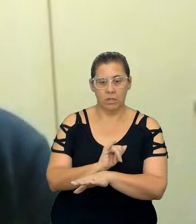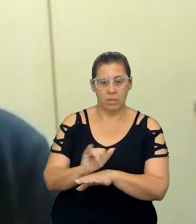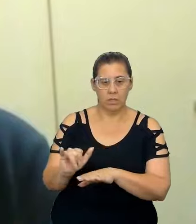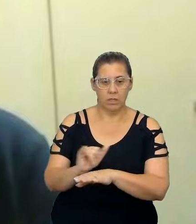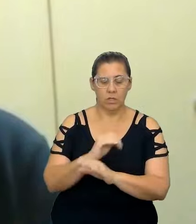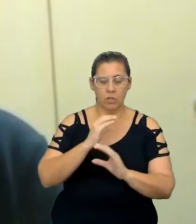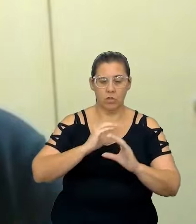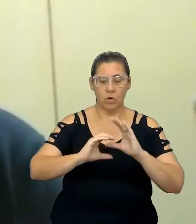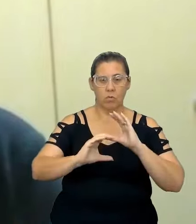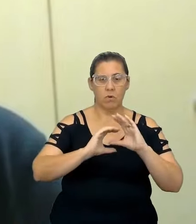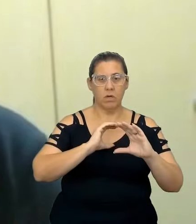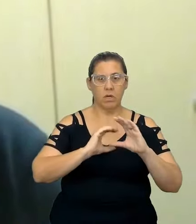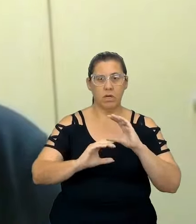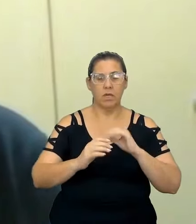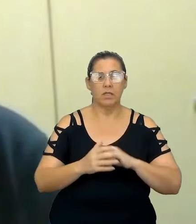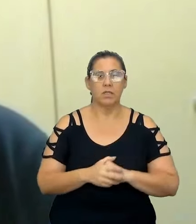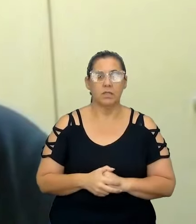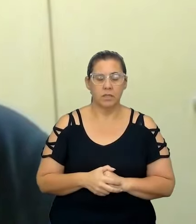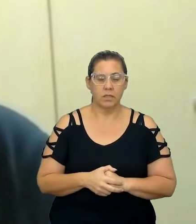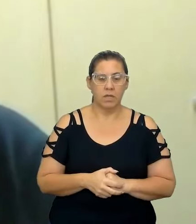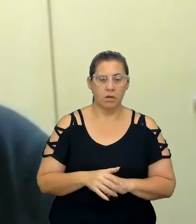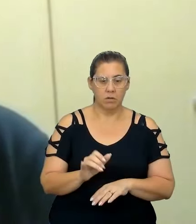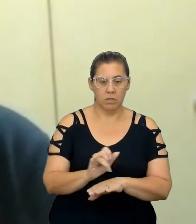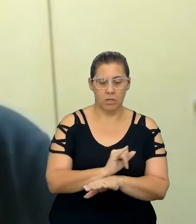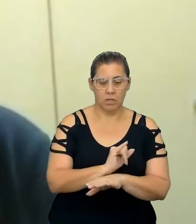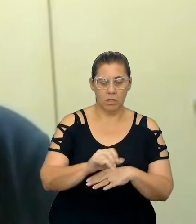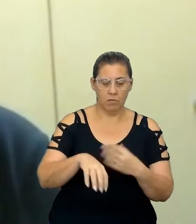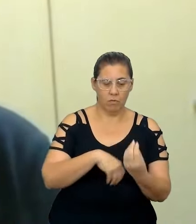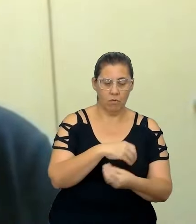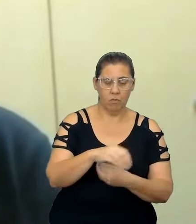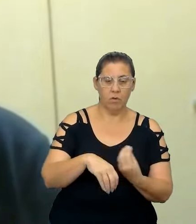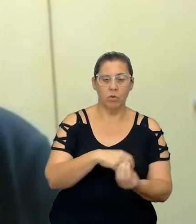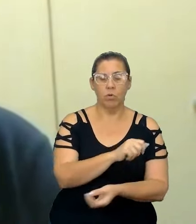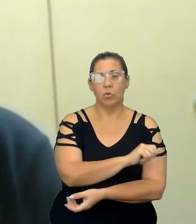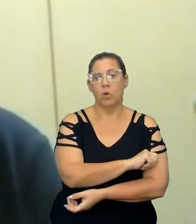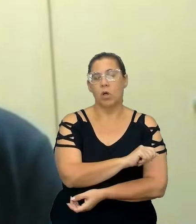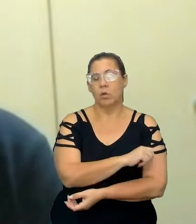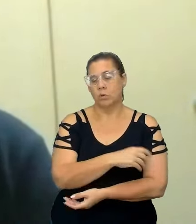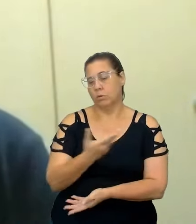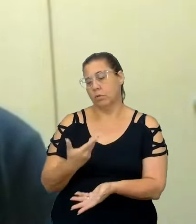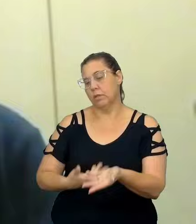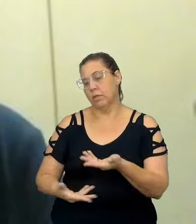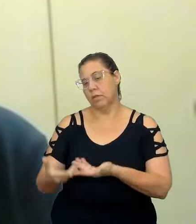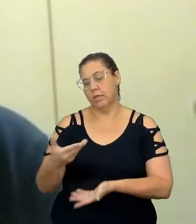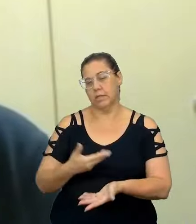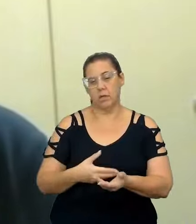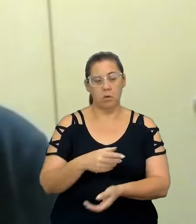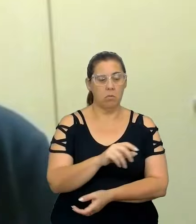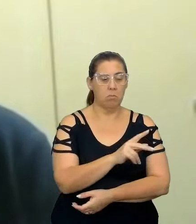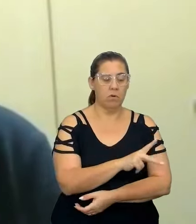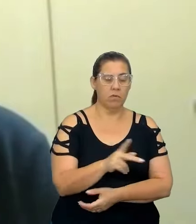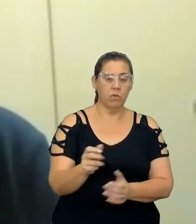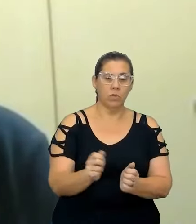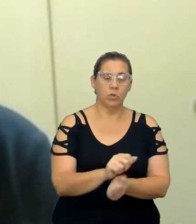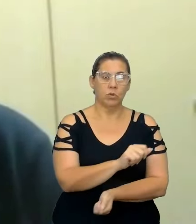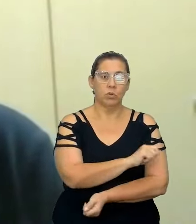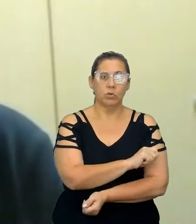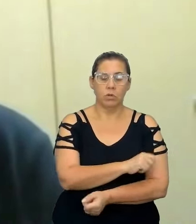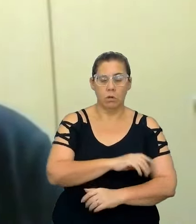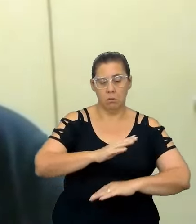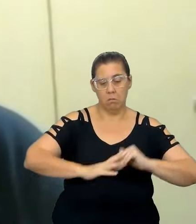de comunicação, as estratégias de envolvimento do aluno e de interação professor e aluno para que as